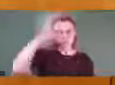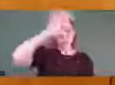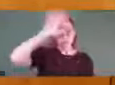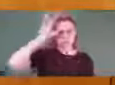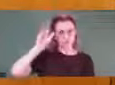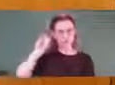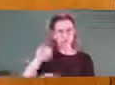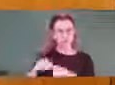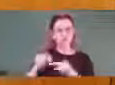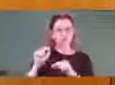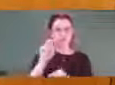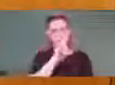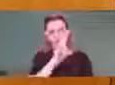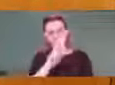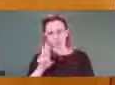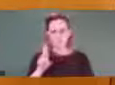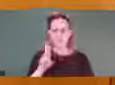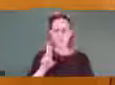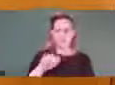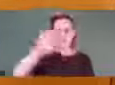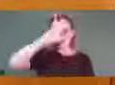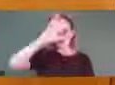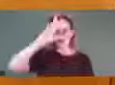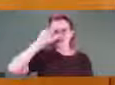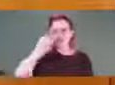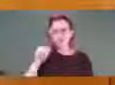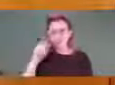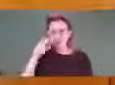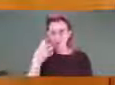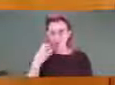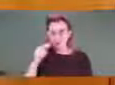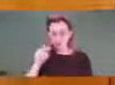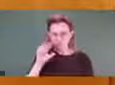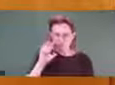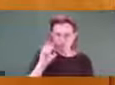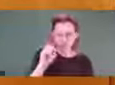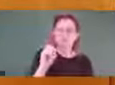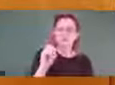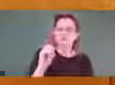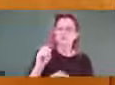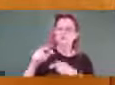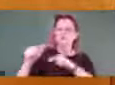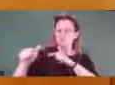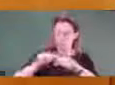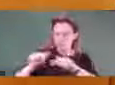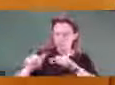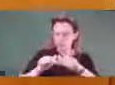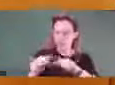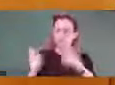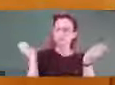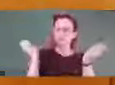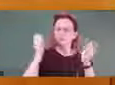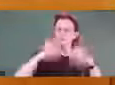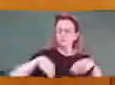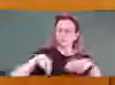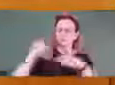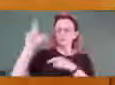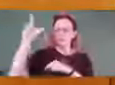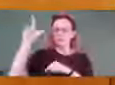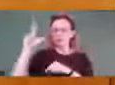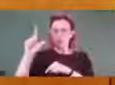Amazônia 4.0 vamos falar do futuro do trabalho e da necessidade de se reduzir as desigualdades